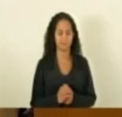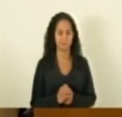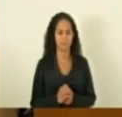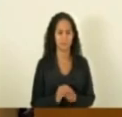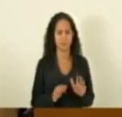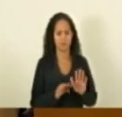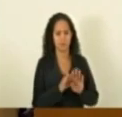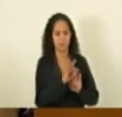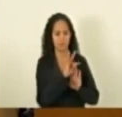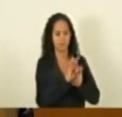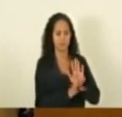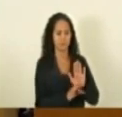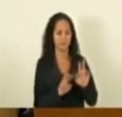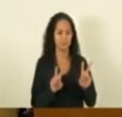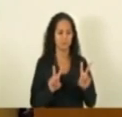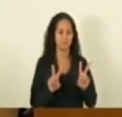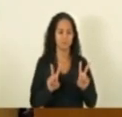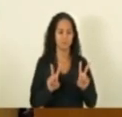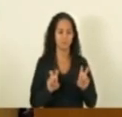trata-se